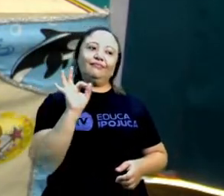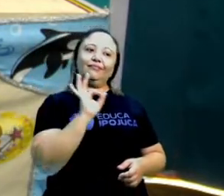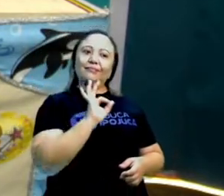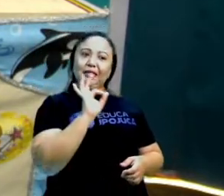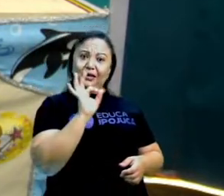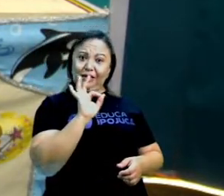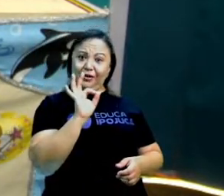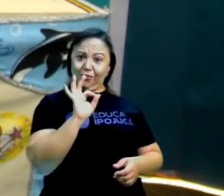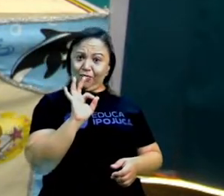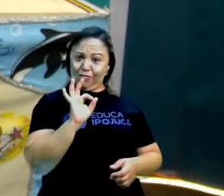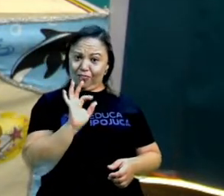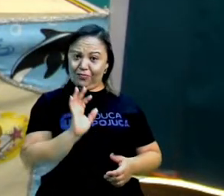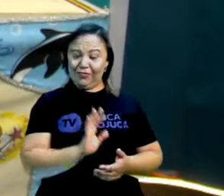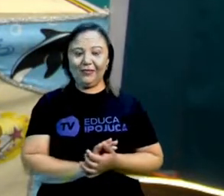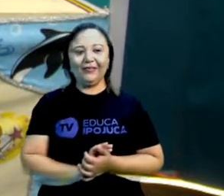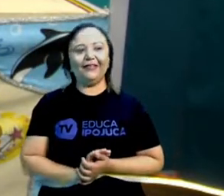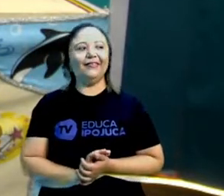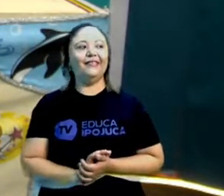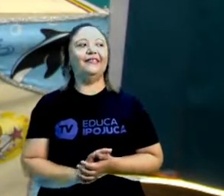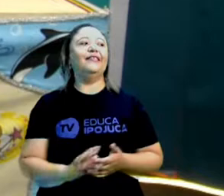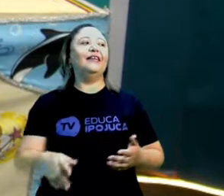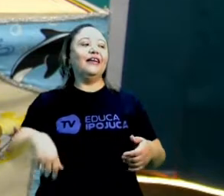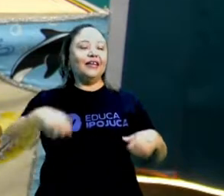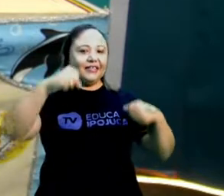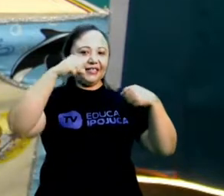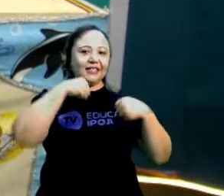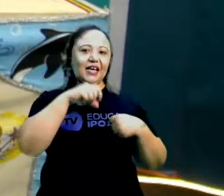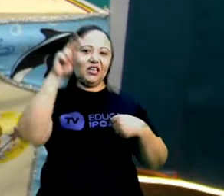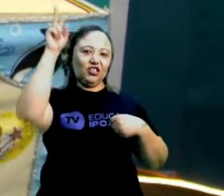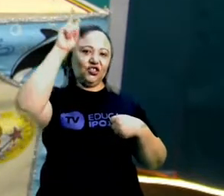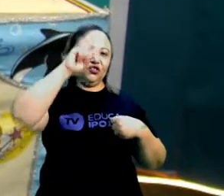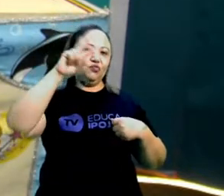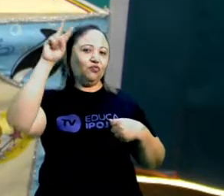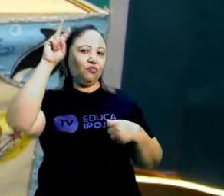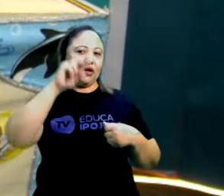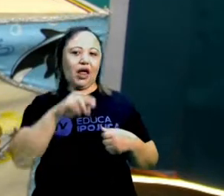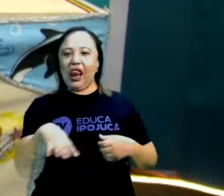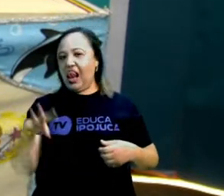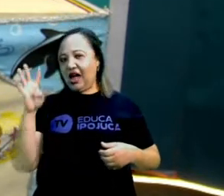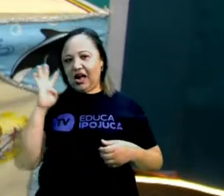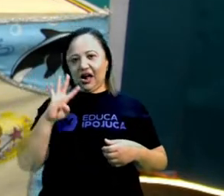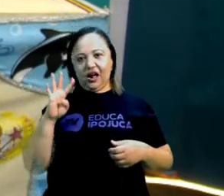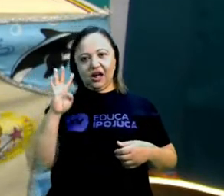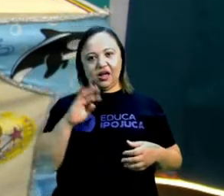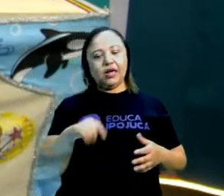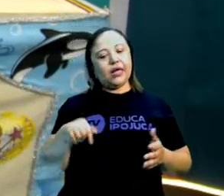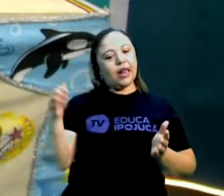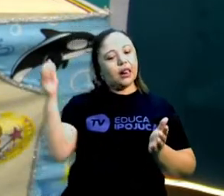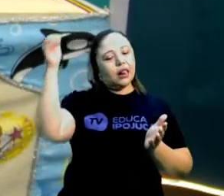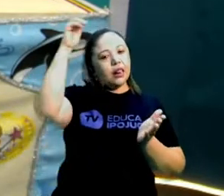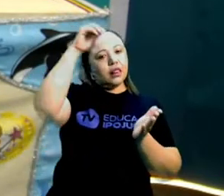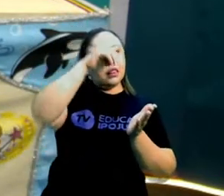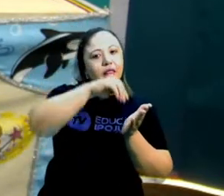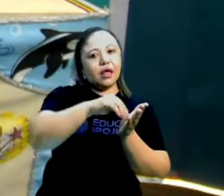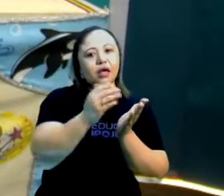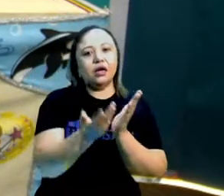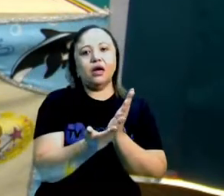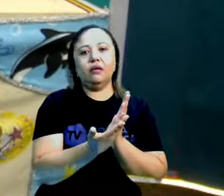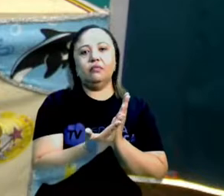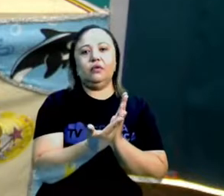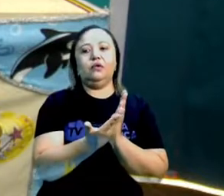Claro que não! Claro que não, leiturinha! Essa história, criançada, ela é muito legal. E ela está lá na Bíblia, certo,